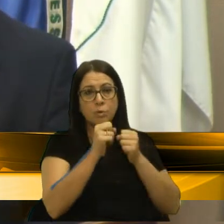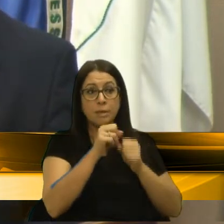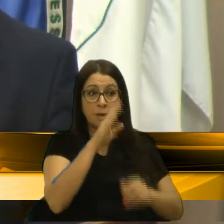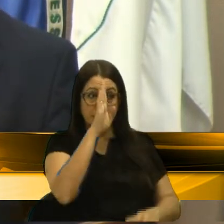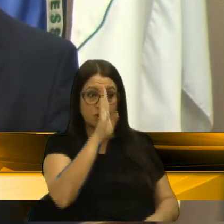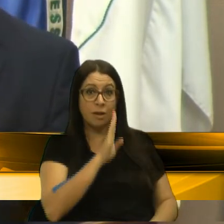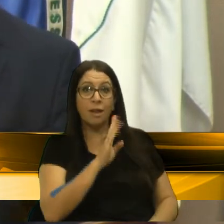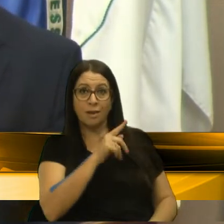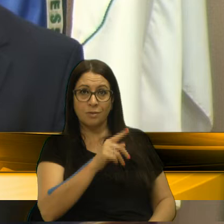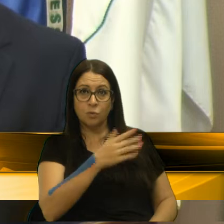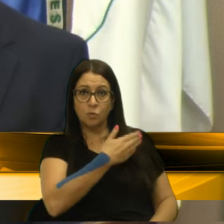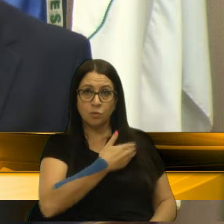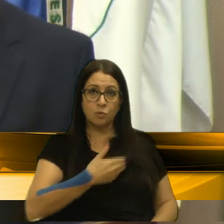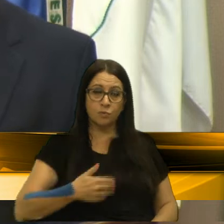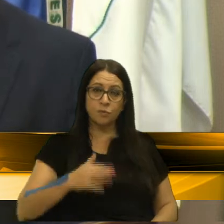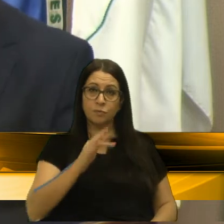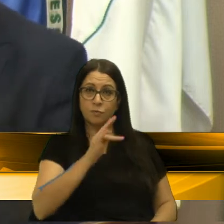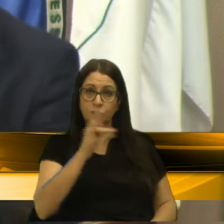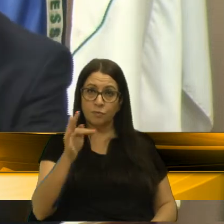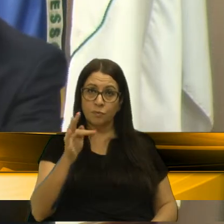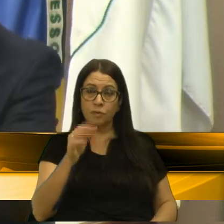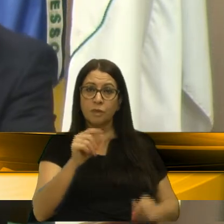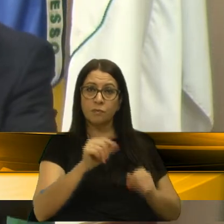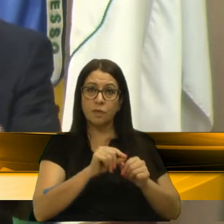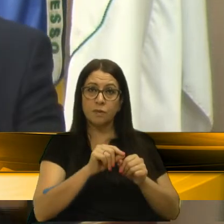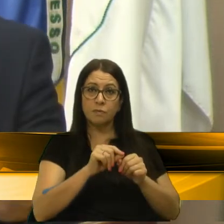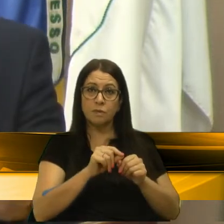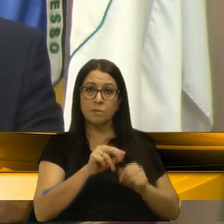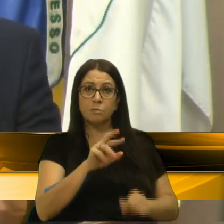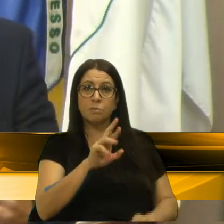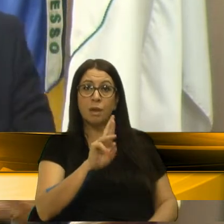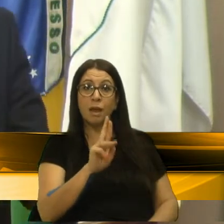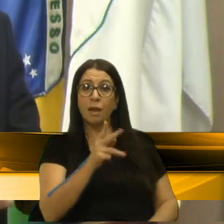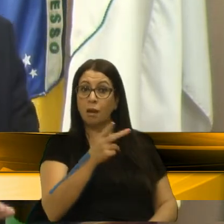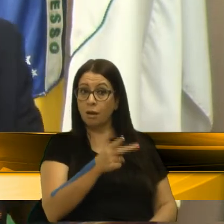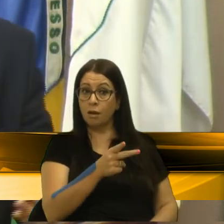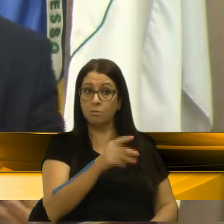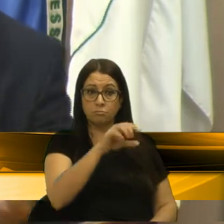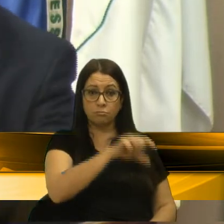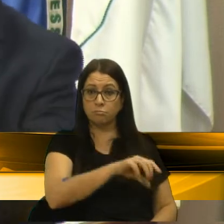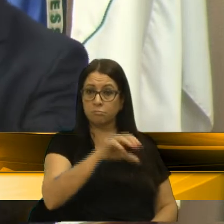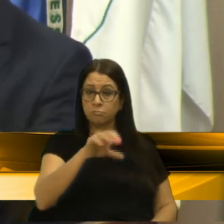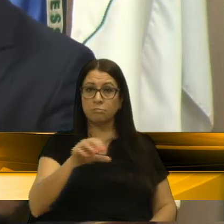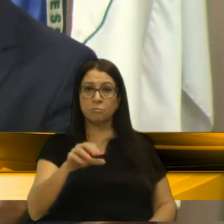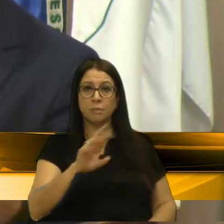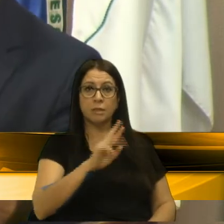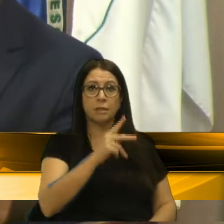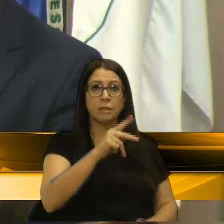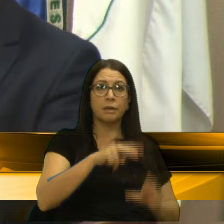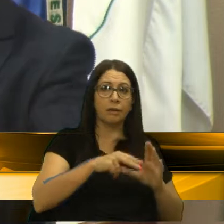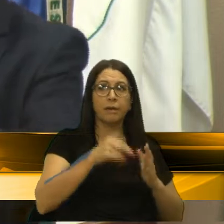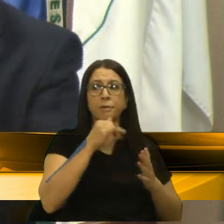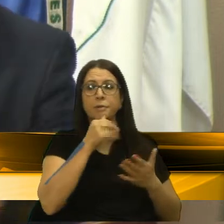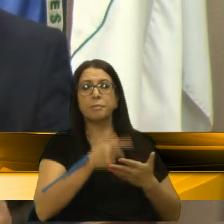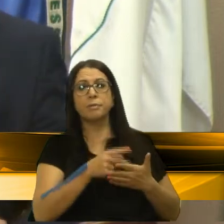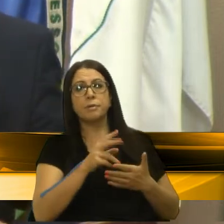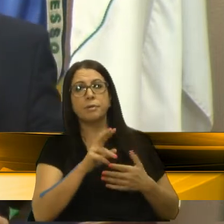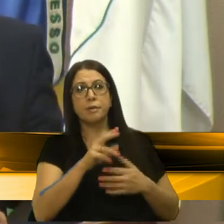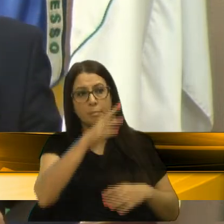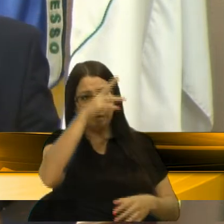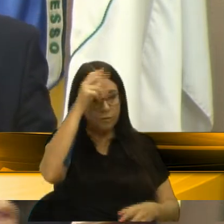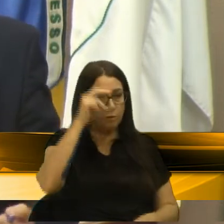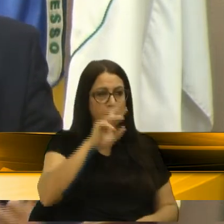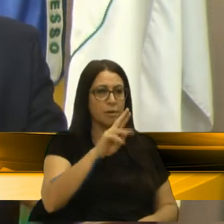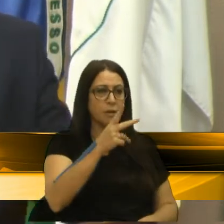gratuito do governo federal e que fosse feito pelos RHs dos órgãos, tipo aqui na Câmara se faz com o RH da Câmara, na Prefeitura com o RH